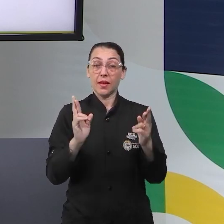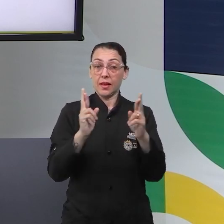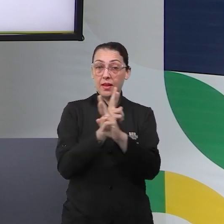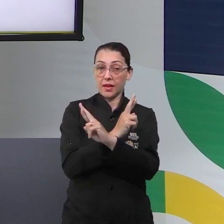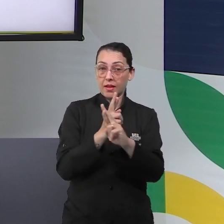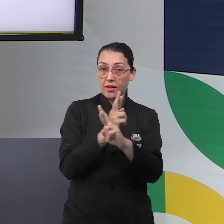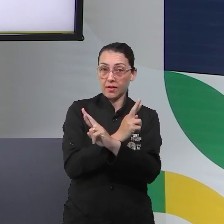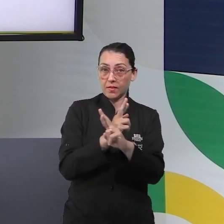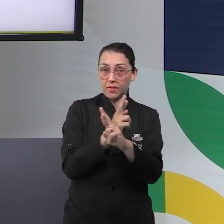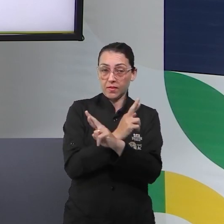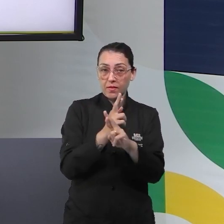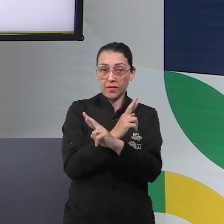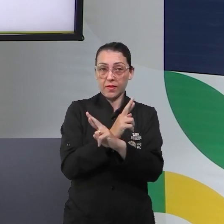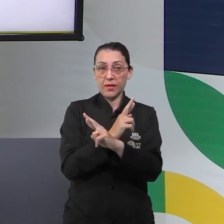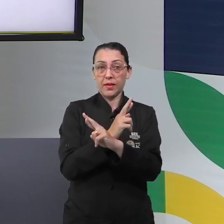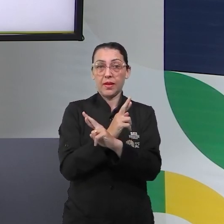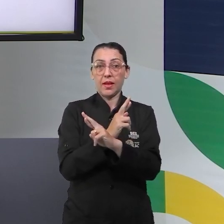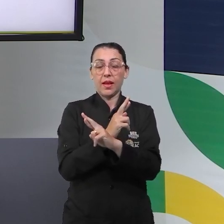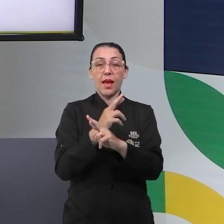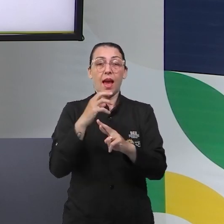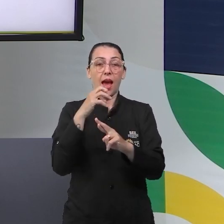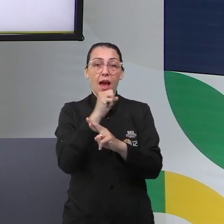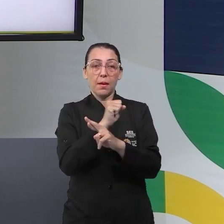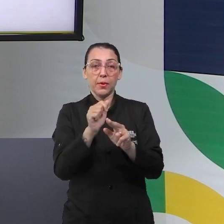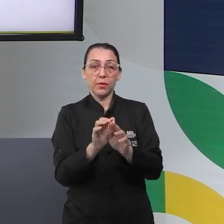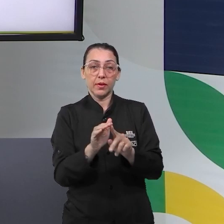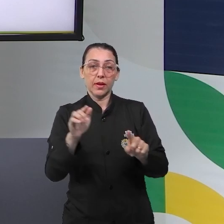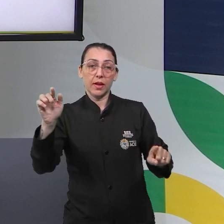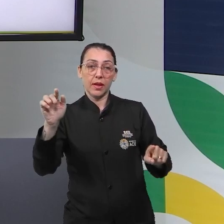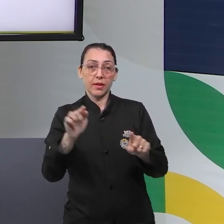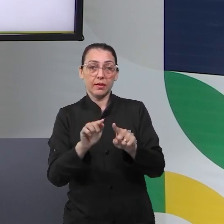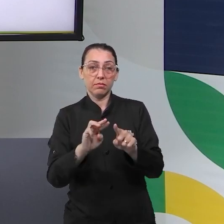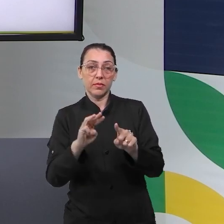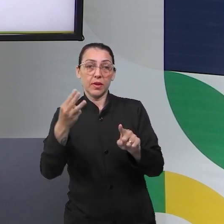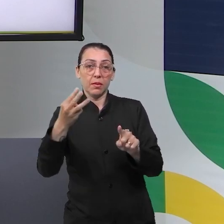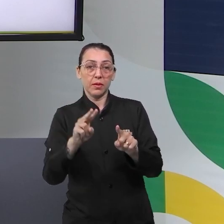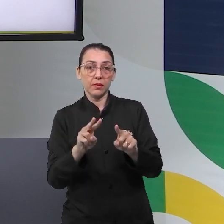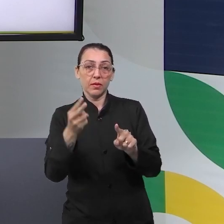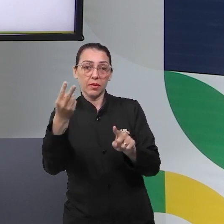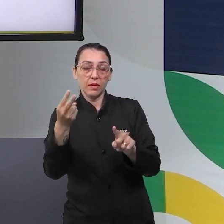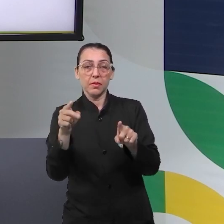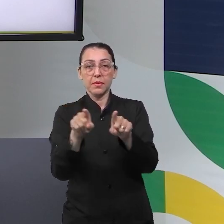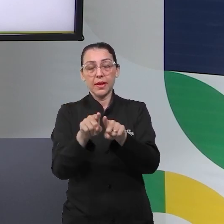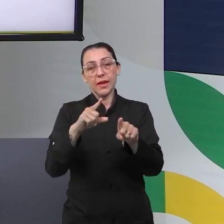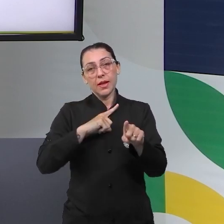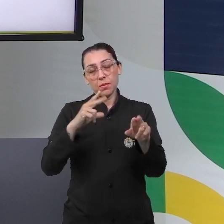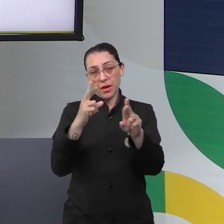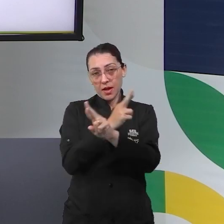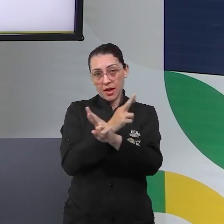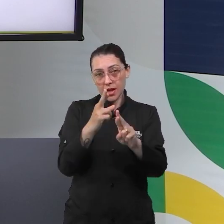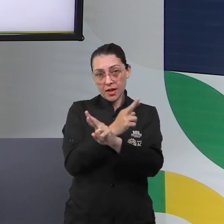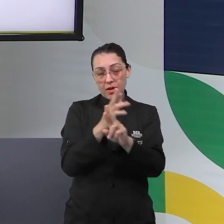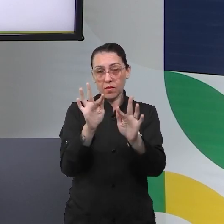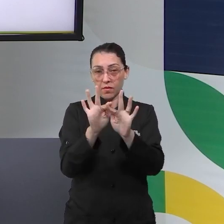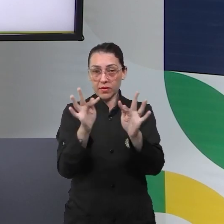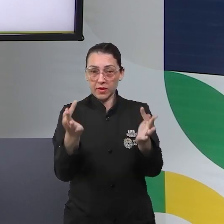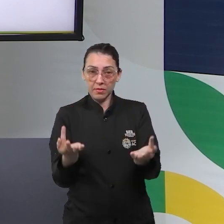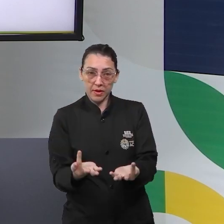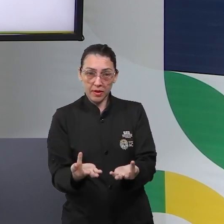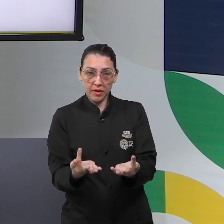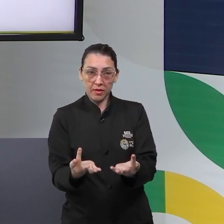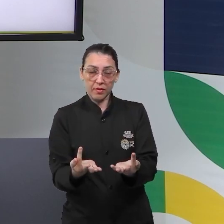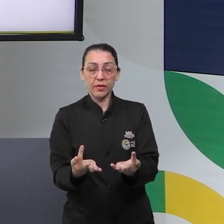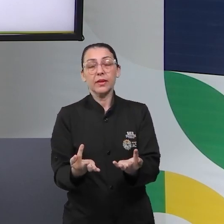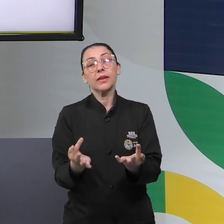relações em que grandezas crescem dobrando, por exemplo, triplicando, elas têm uma relação com a função exponencial.